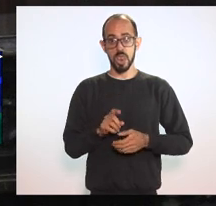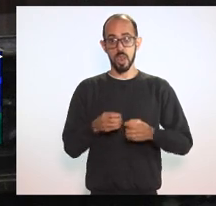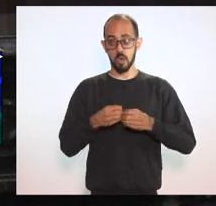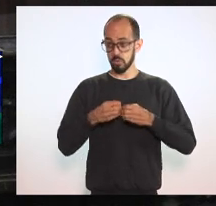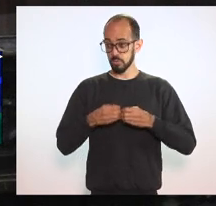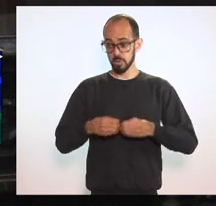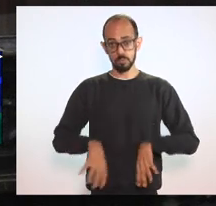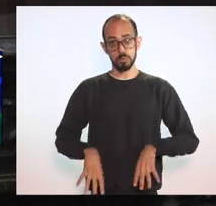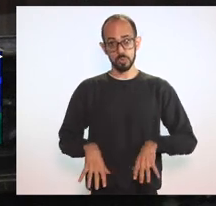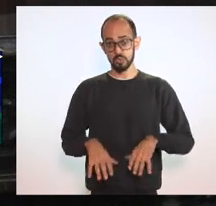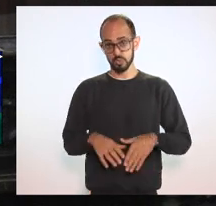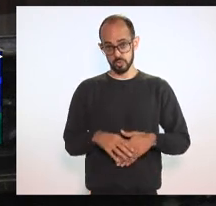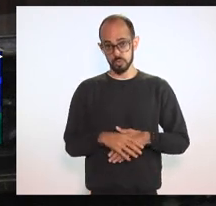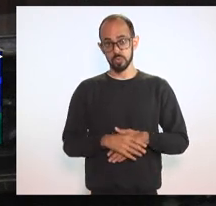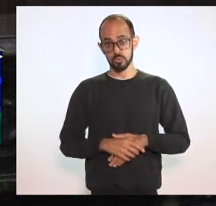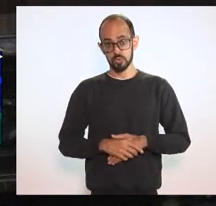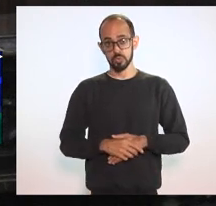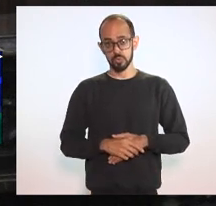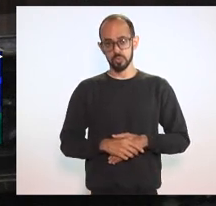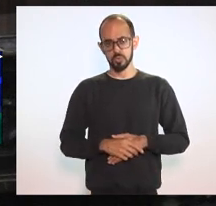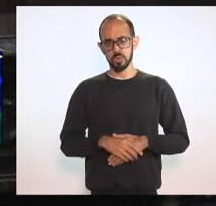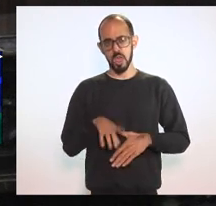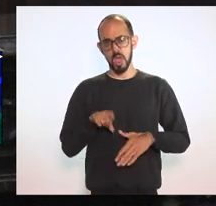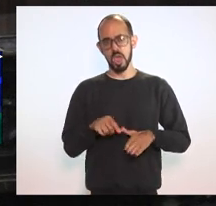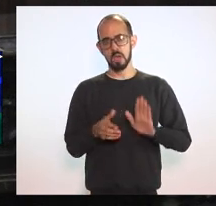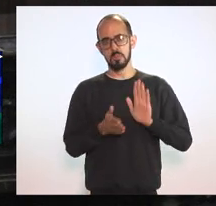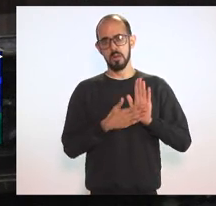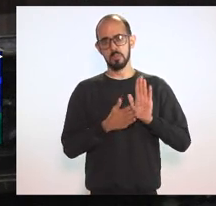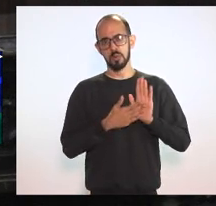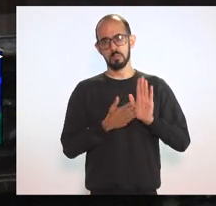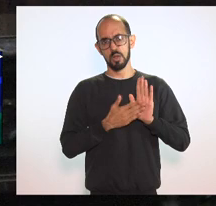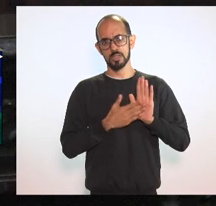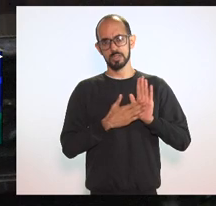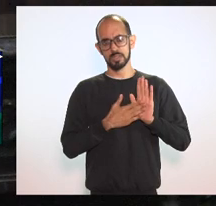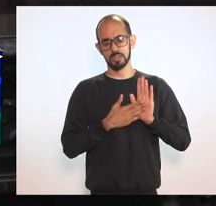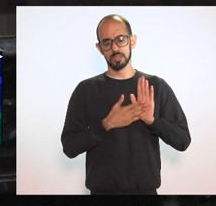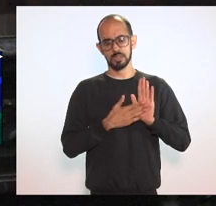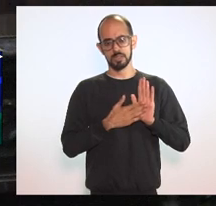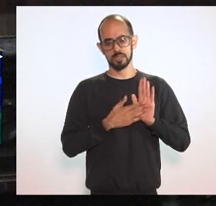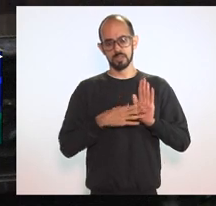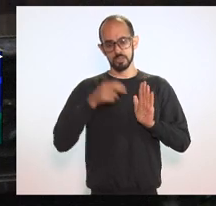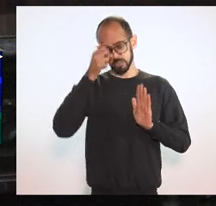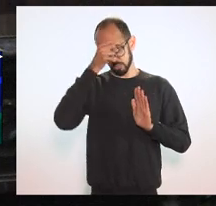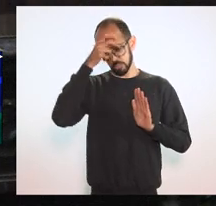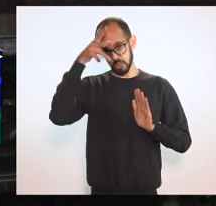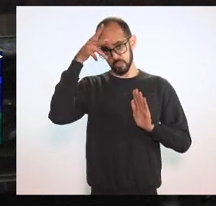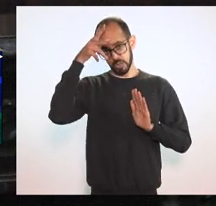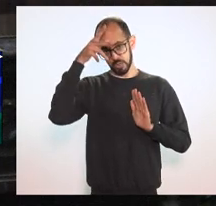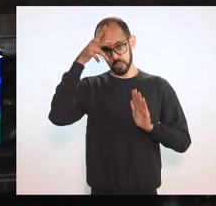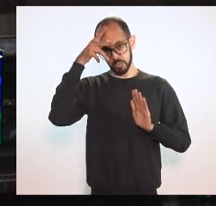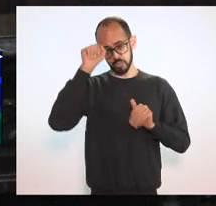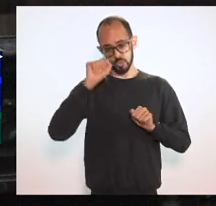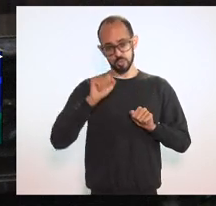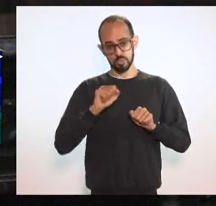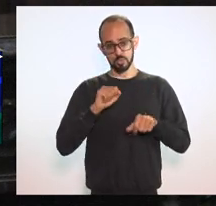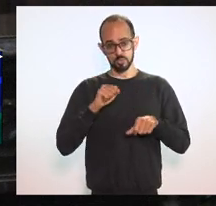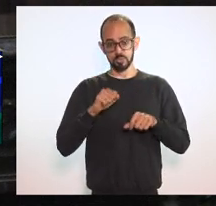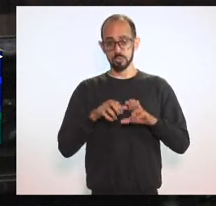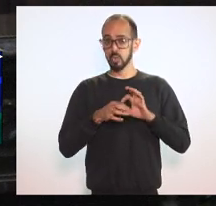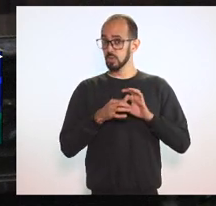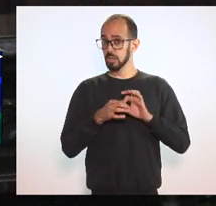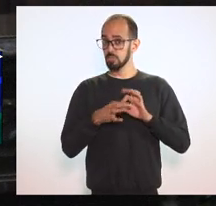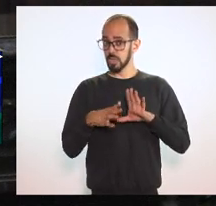Morrão também é uma proposta e os prefeitos Por uma questão legal estão